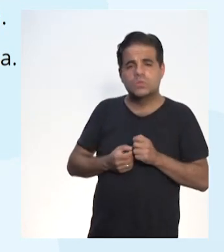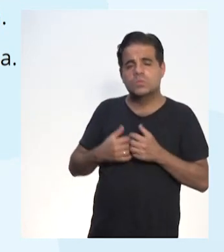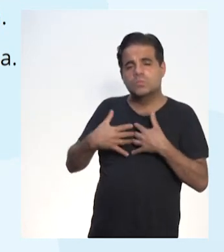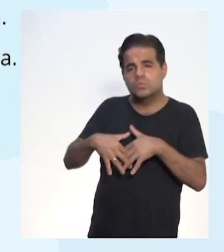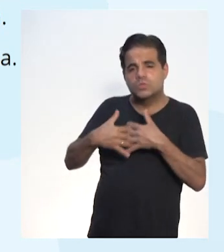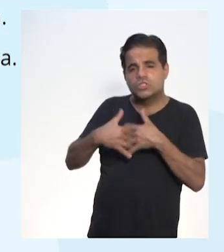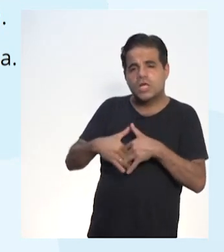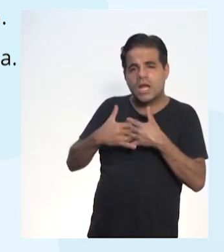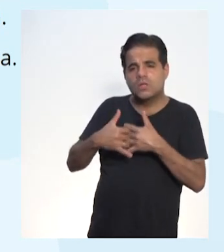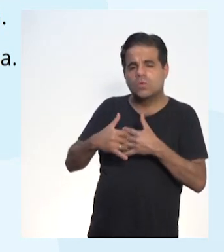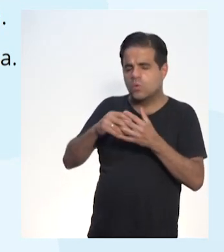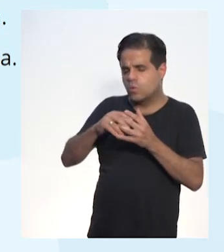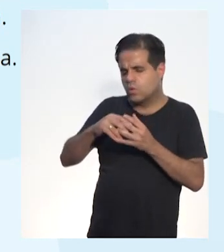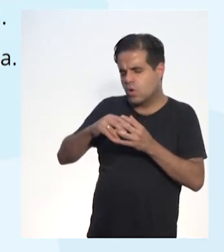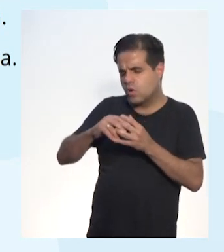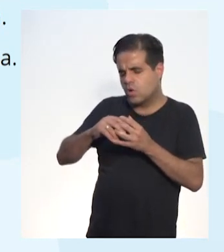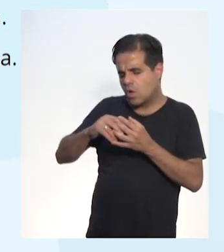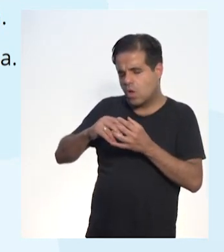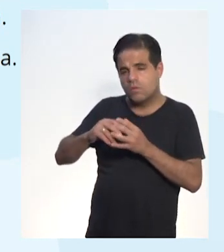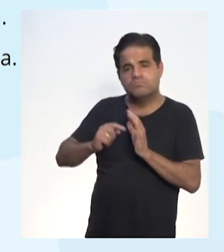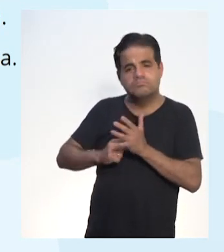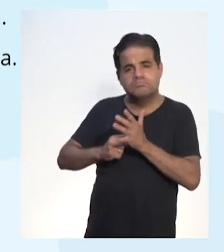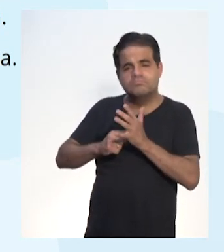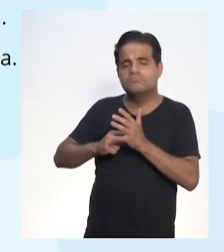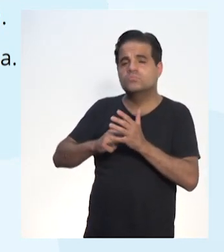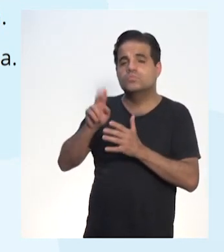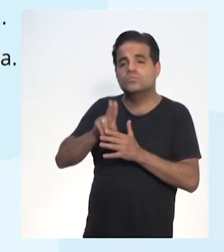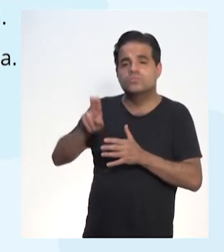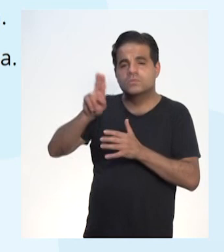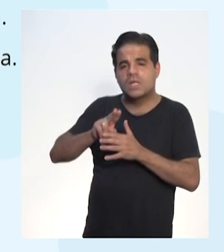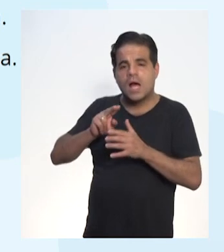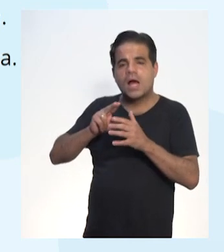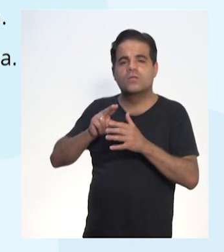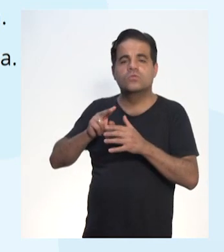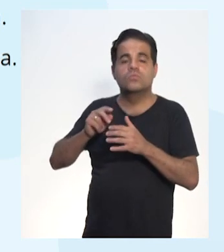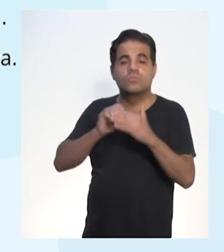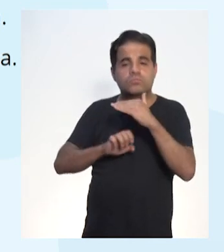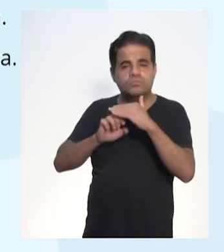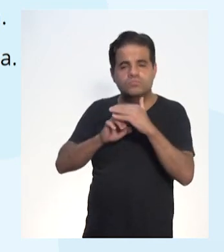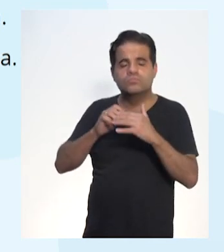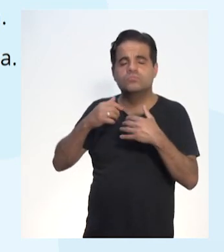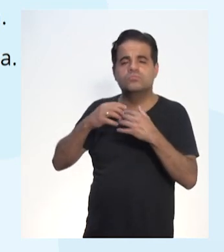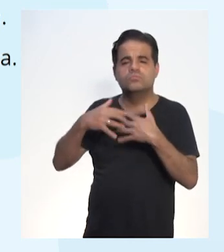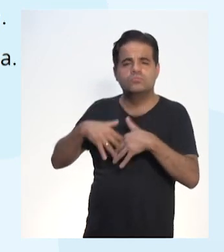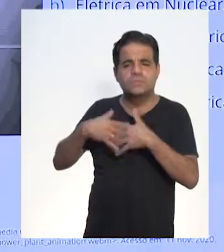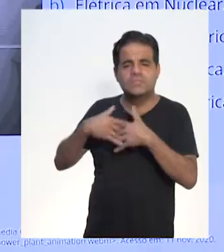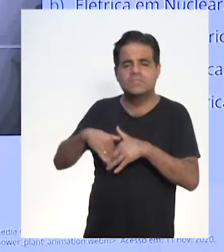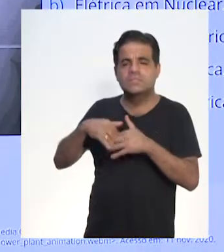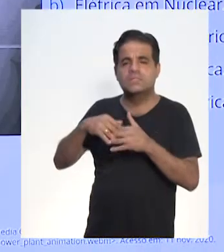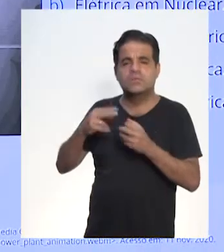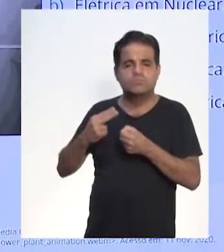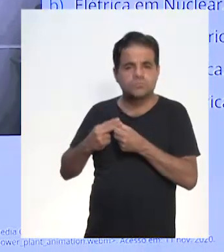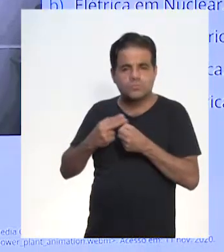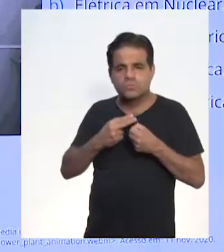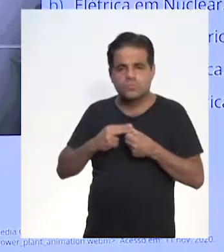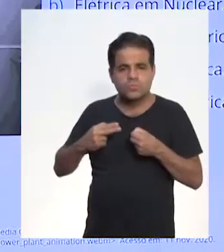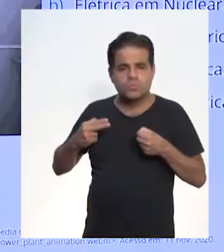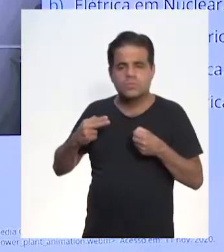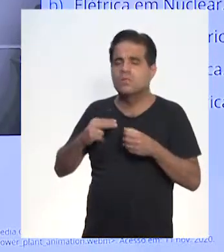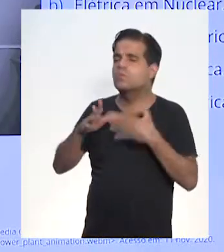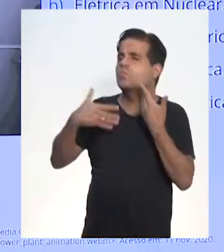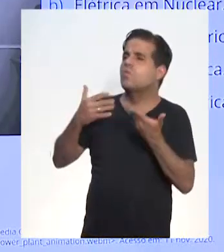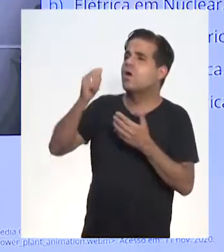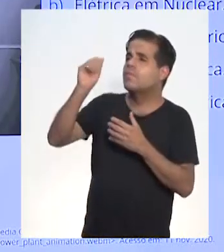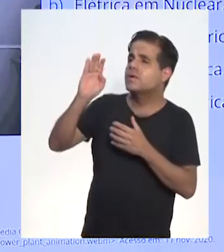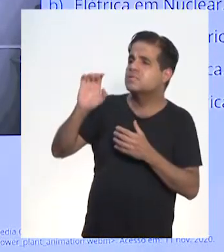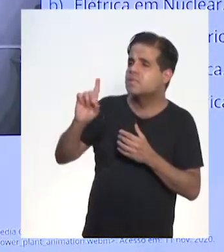gerador elétrico usado em uma usina nuclear? Bom, tem 5 alternativas aí. Será que os nossos estudantes conseguem selecionar qual é a